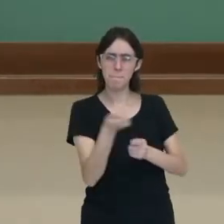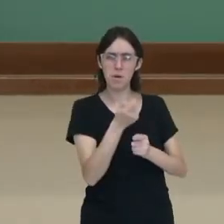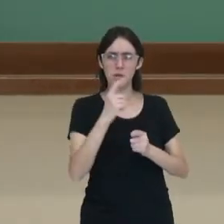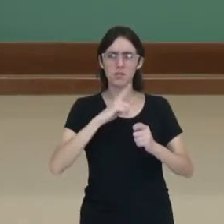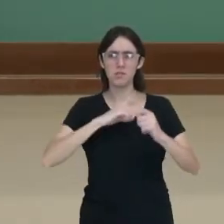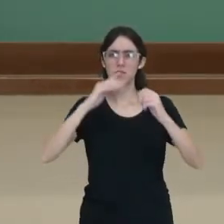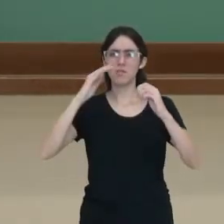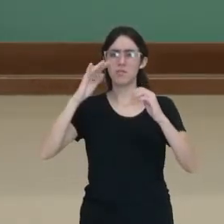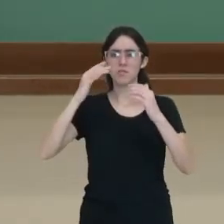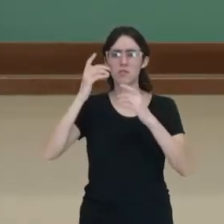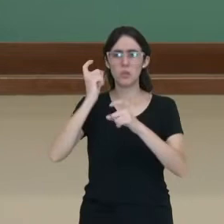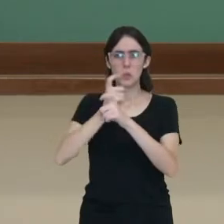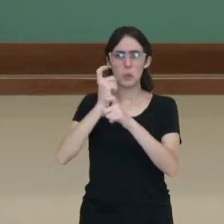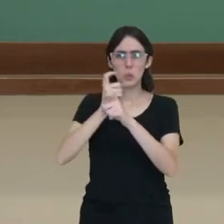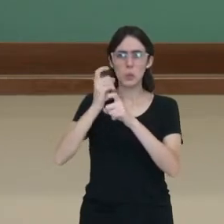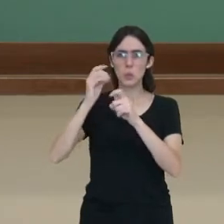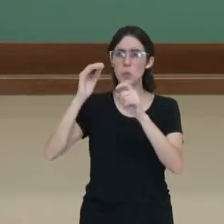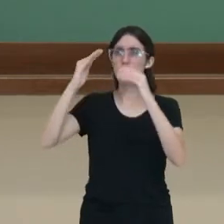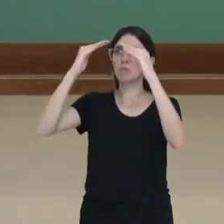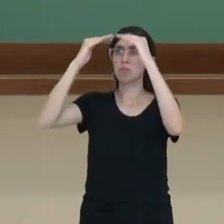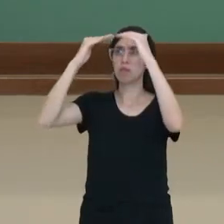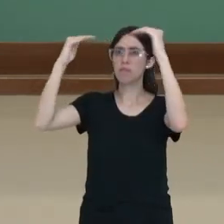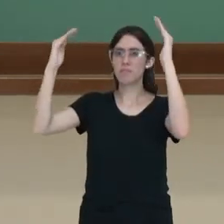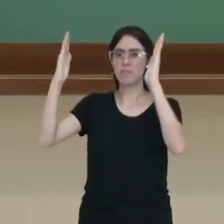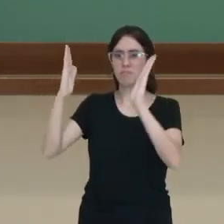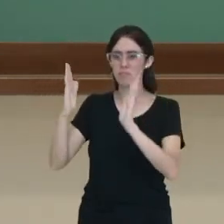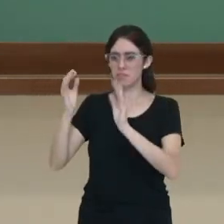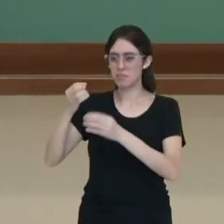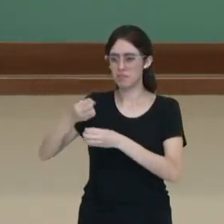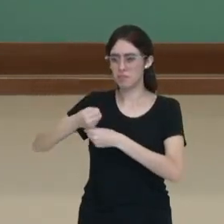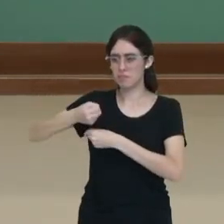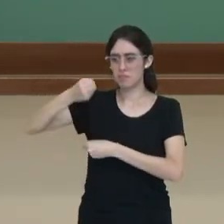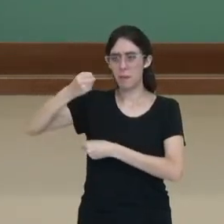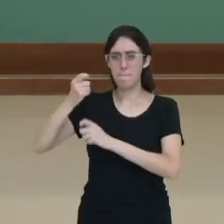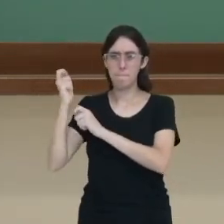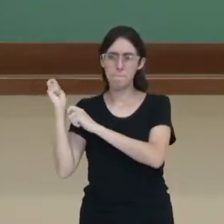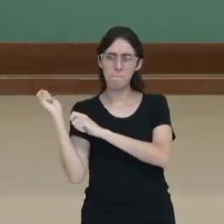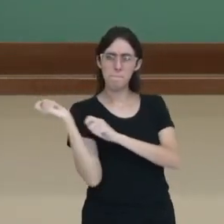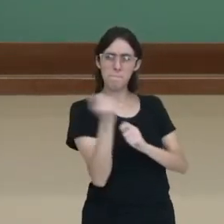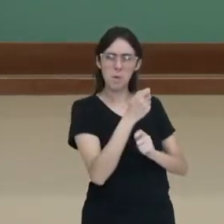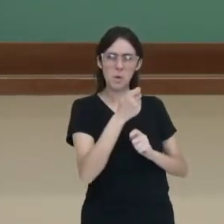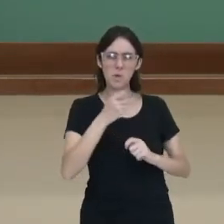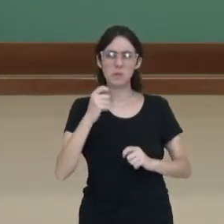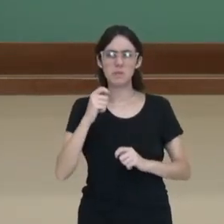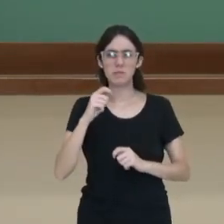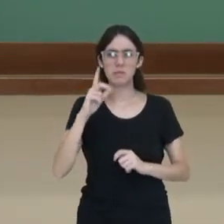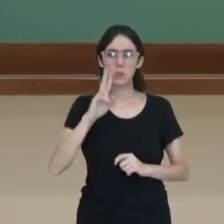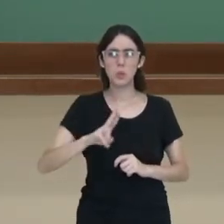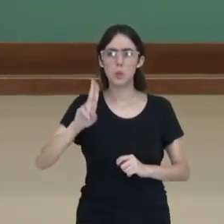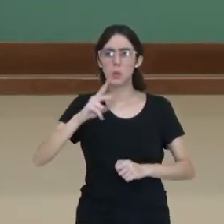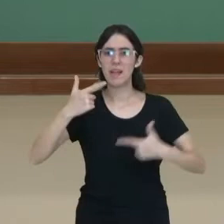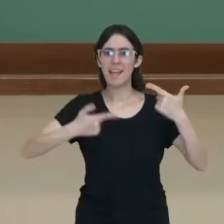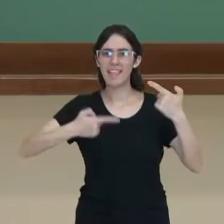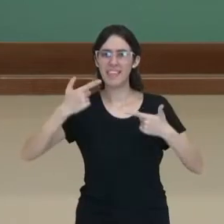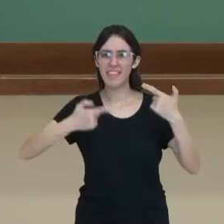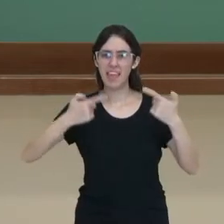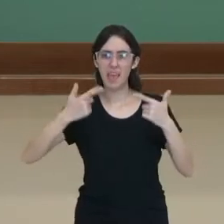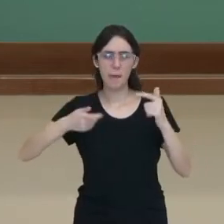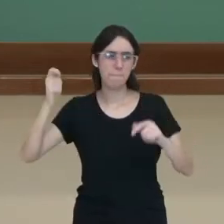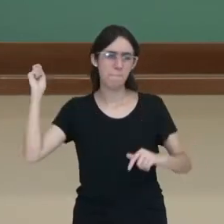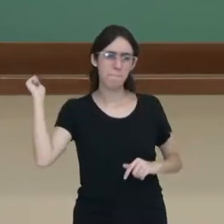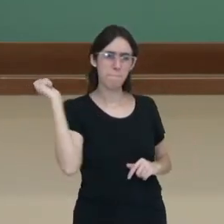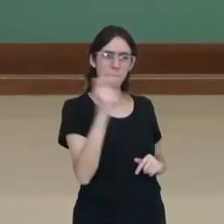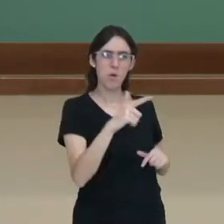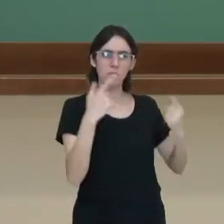Lembra um machado, mas ela servia tanto para a batalha, o guerreiro germânico, utilizando ela para lançar contra